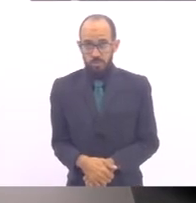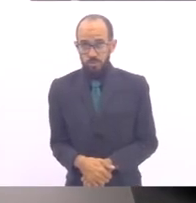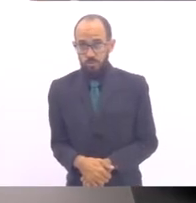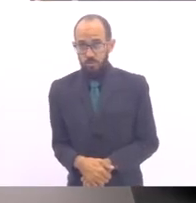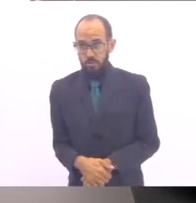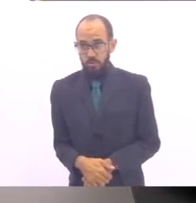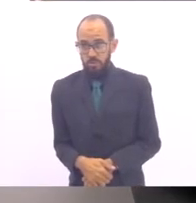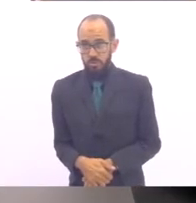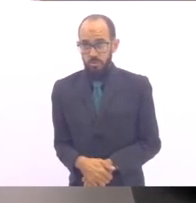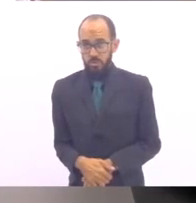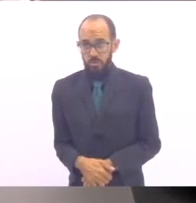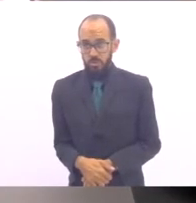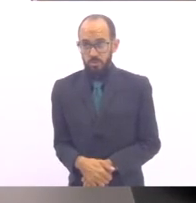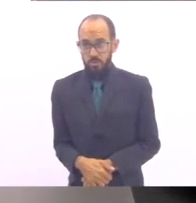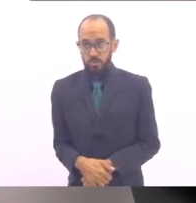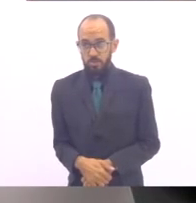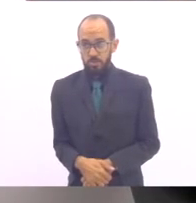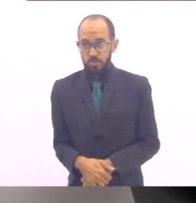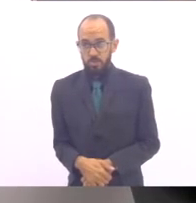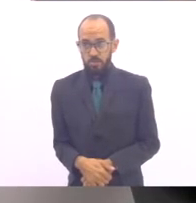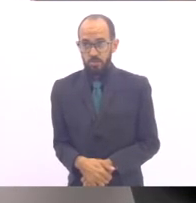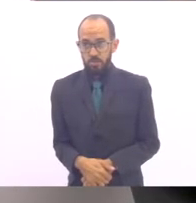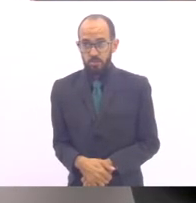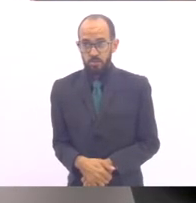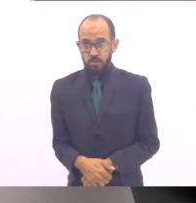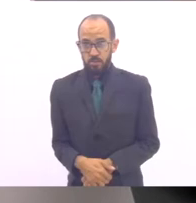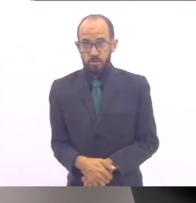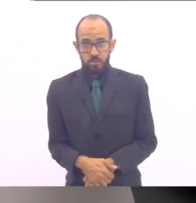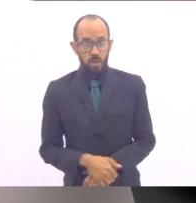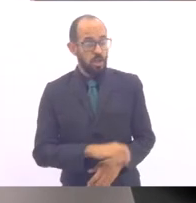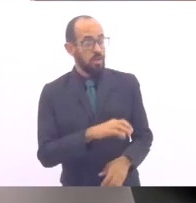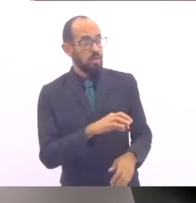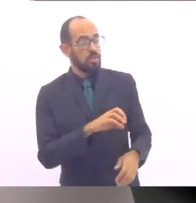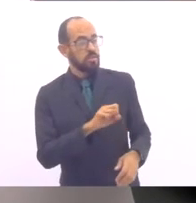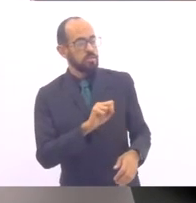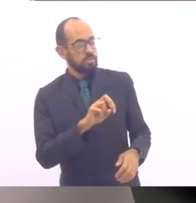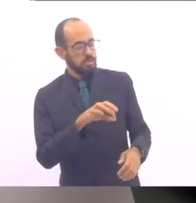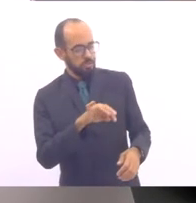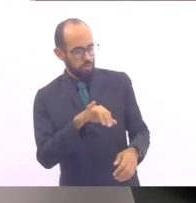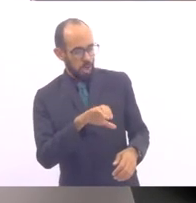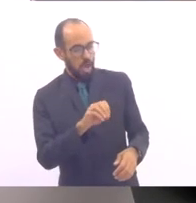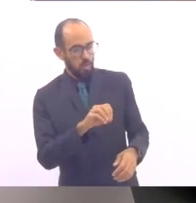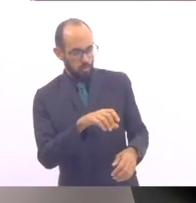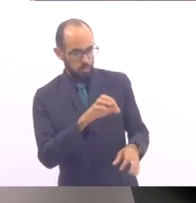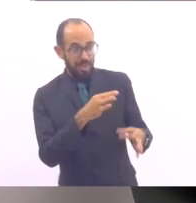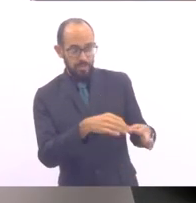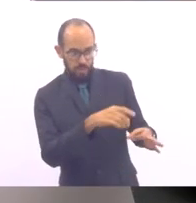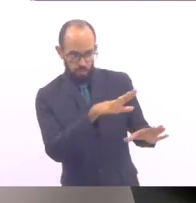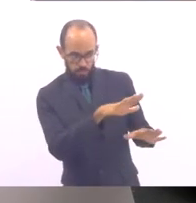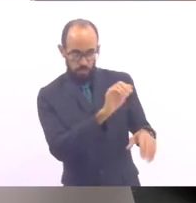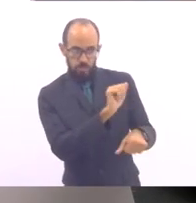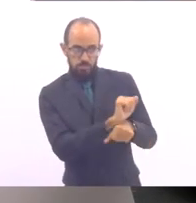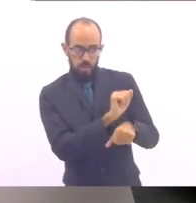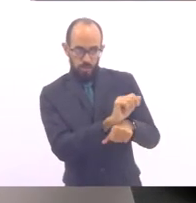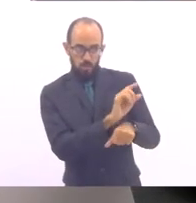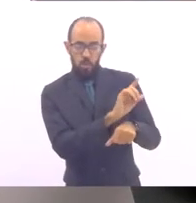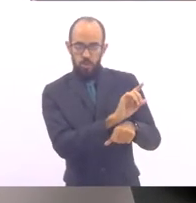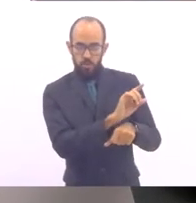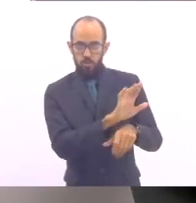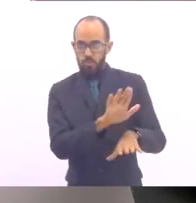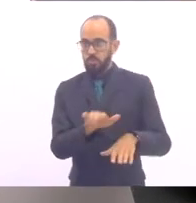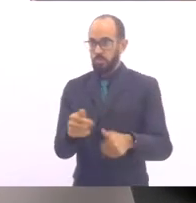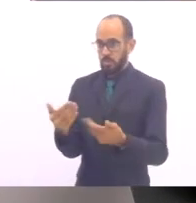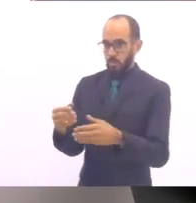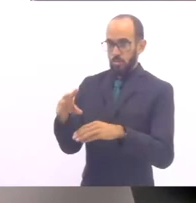sabe identificar onde estão os grandes geradores... Você tem toda a razão, mas, Santiago, vamos organizar aqui. Vamos ouvir a CEIA. E só complementando o que a